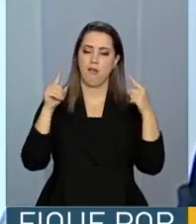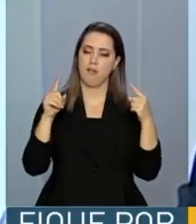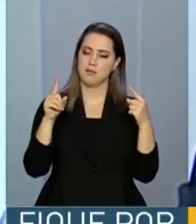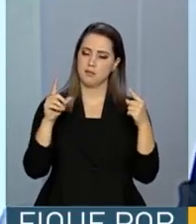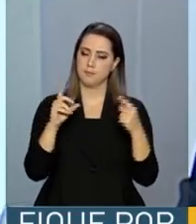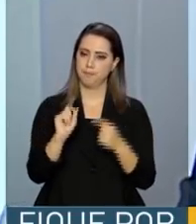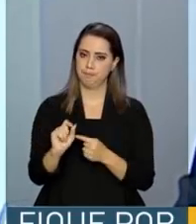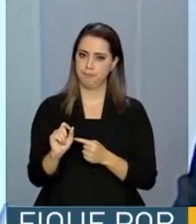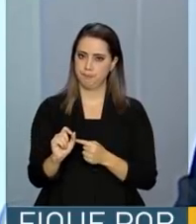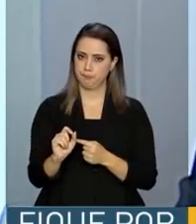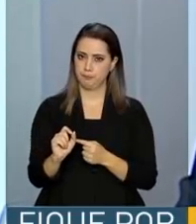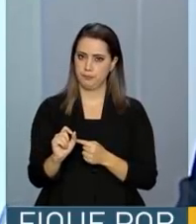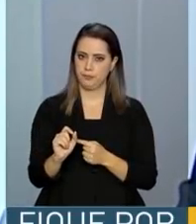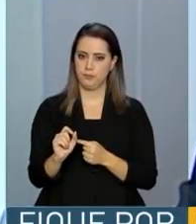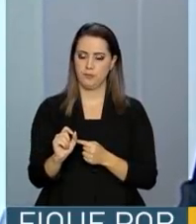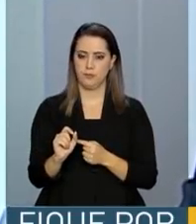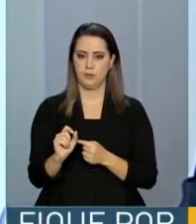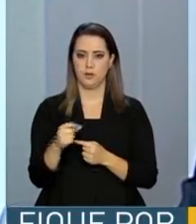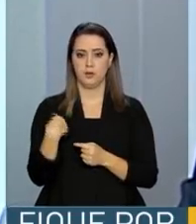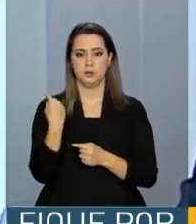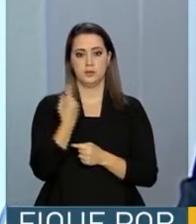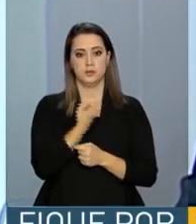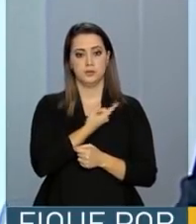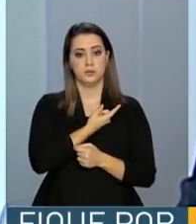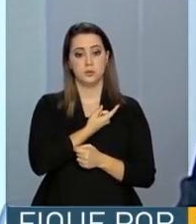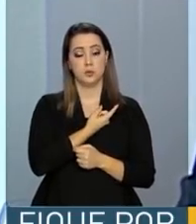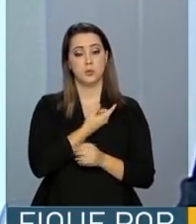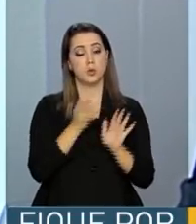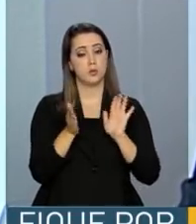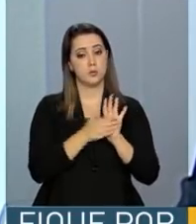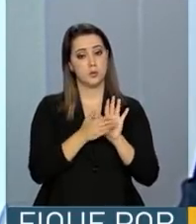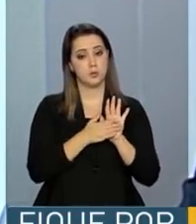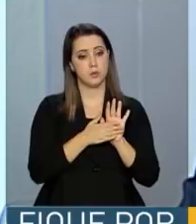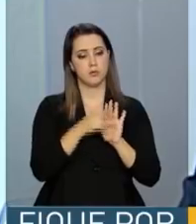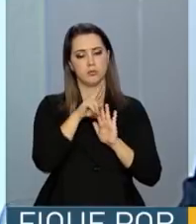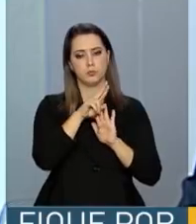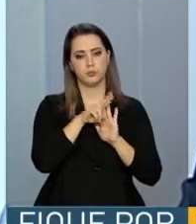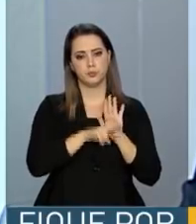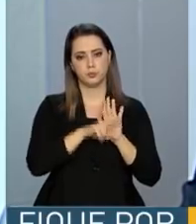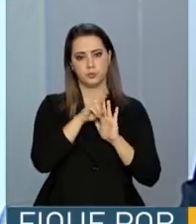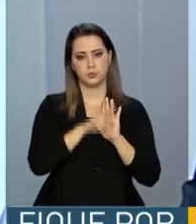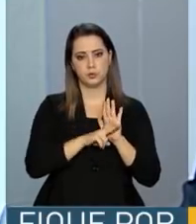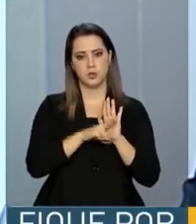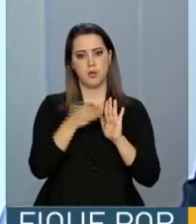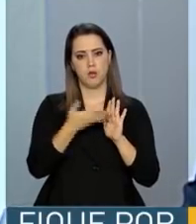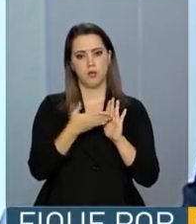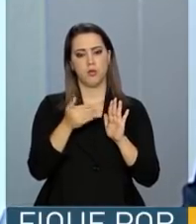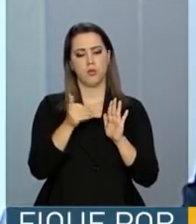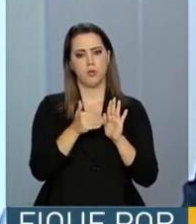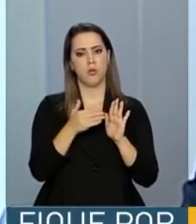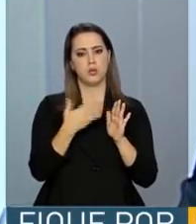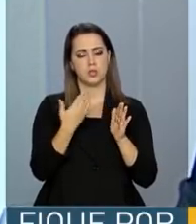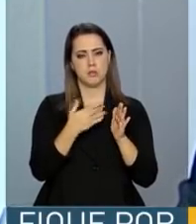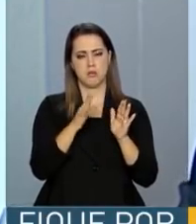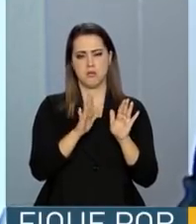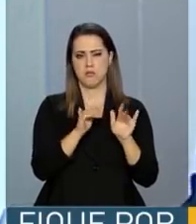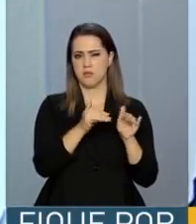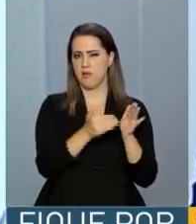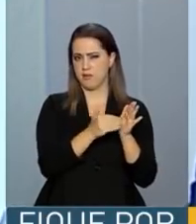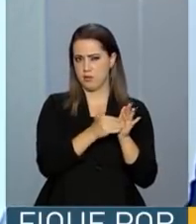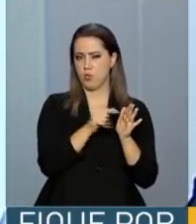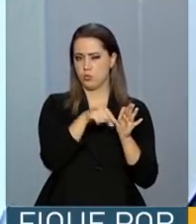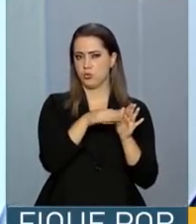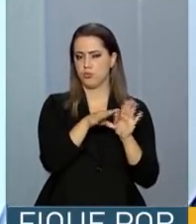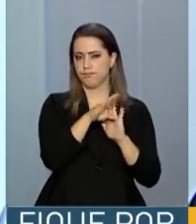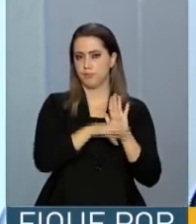a acordo nós propusemos a medida nesta este último sistemas da última fórmula é para